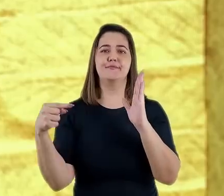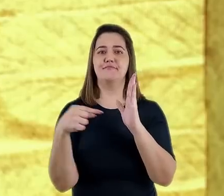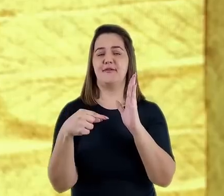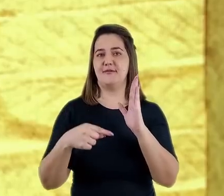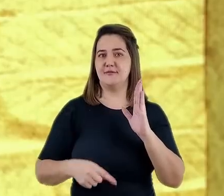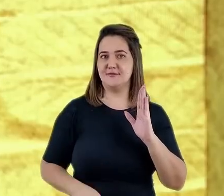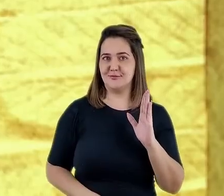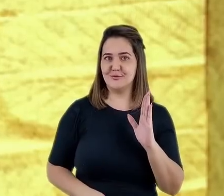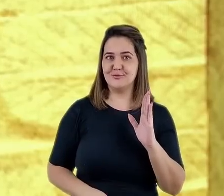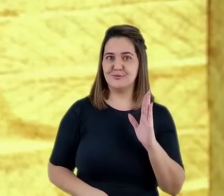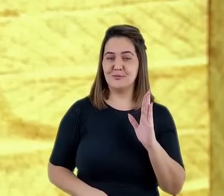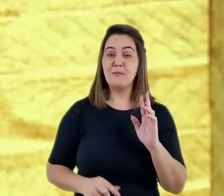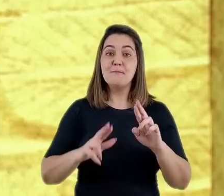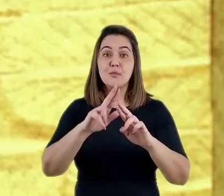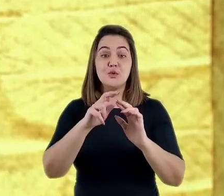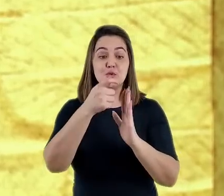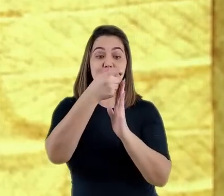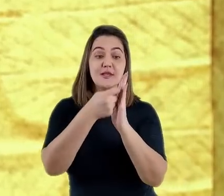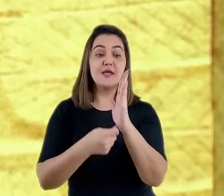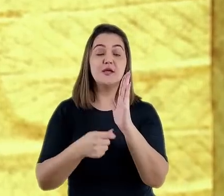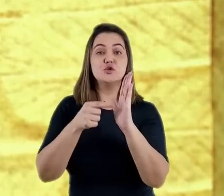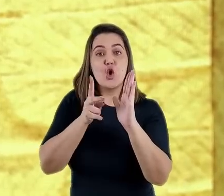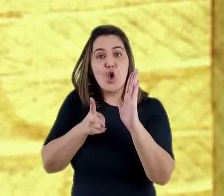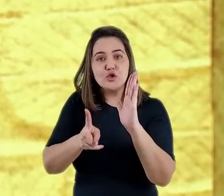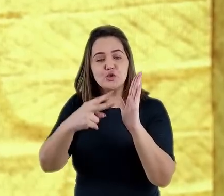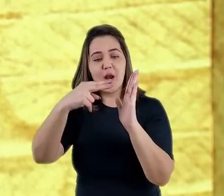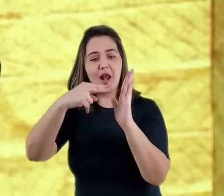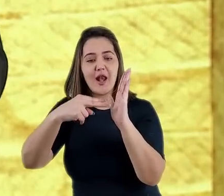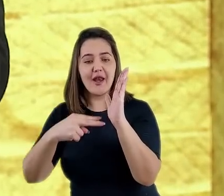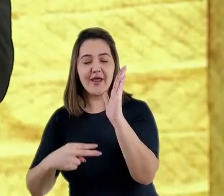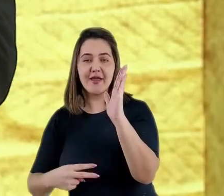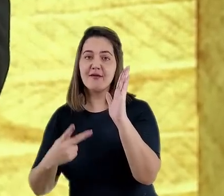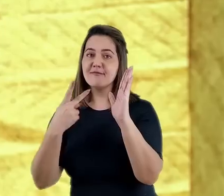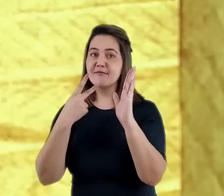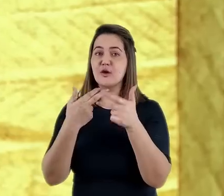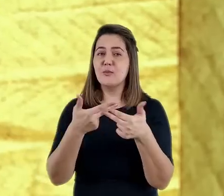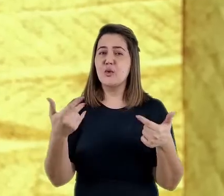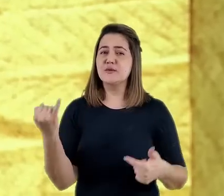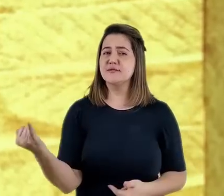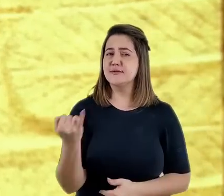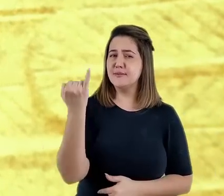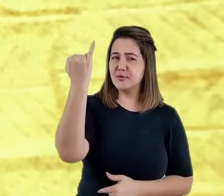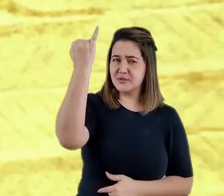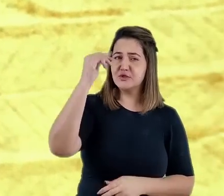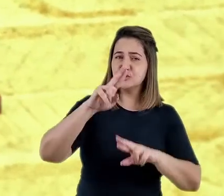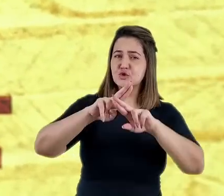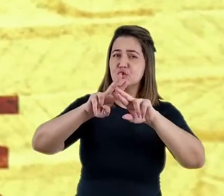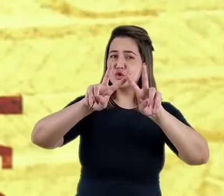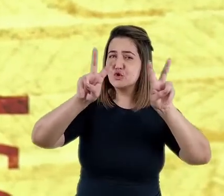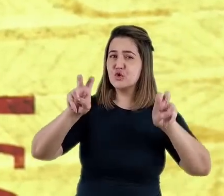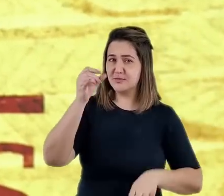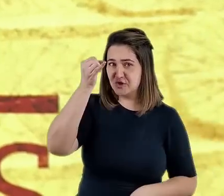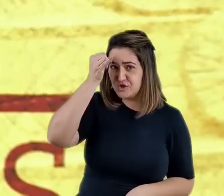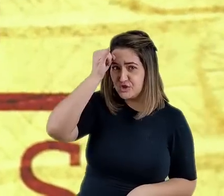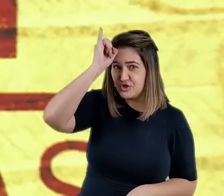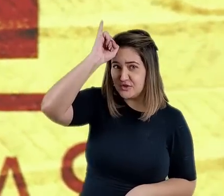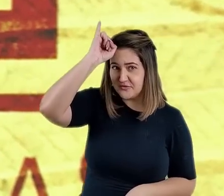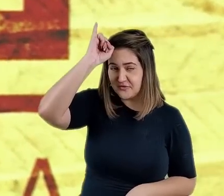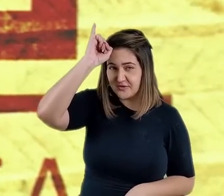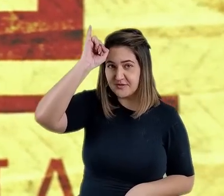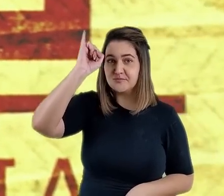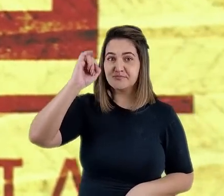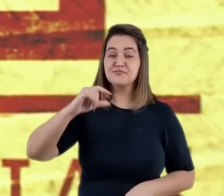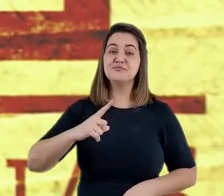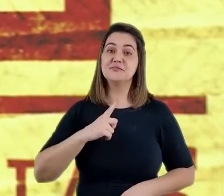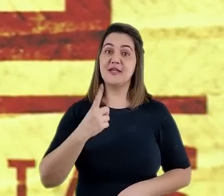faz todo sentido em relação ao que se segue no texto, pois ali é dito algo muito importante a respeito do